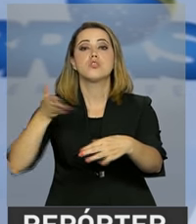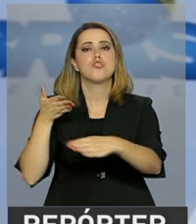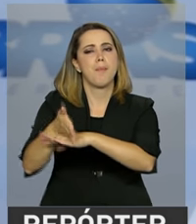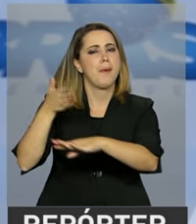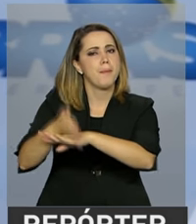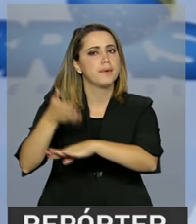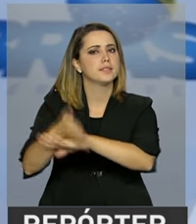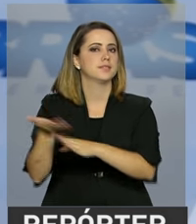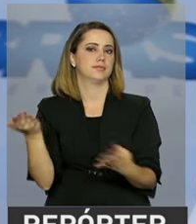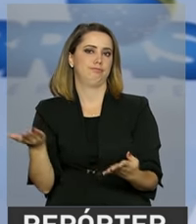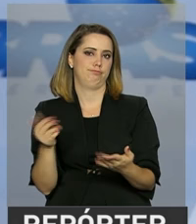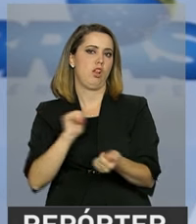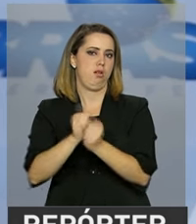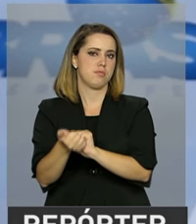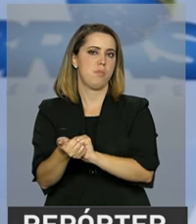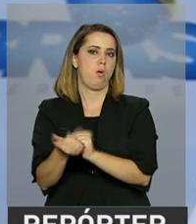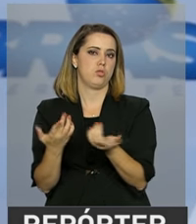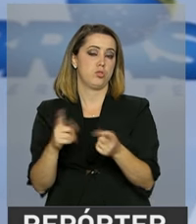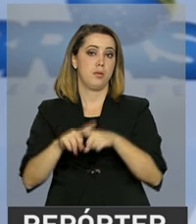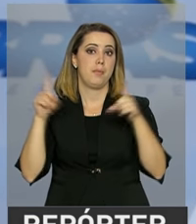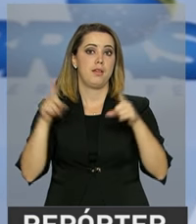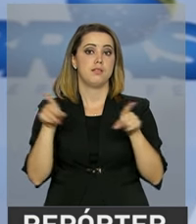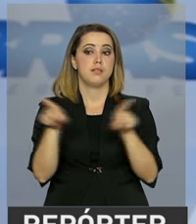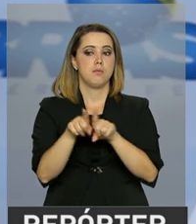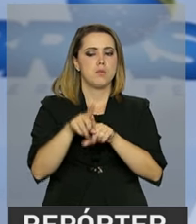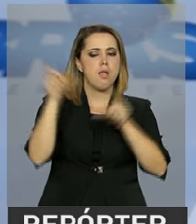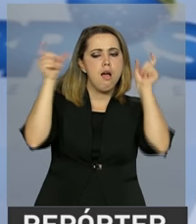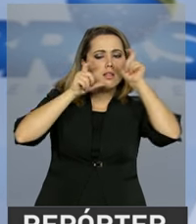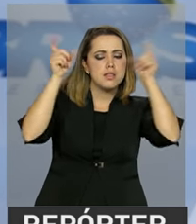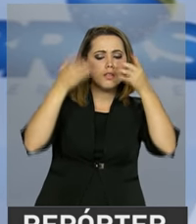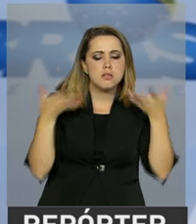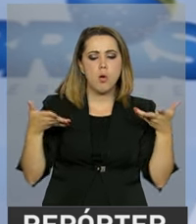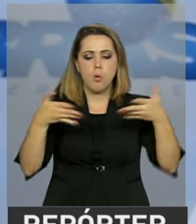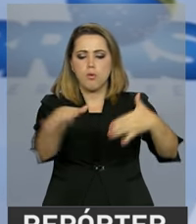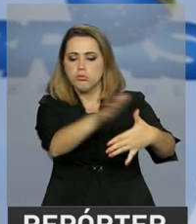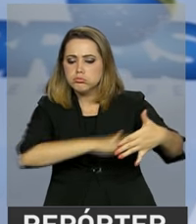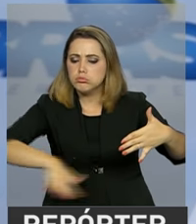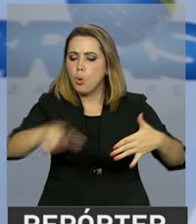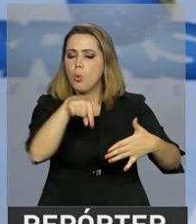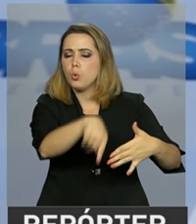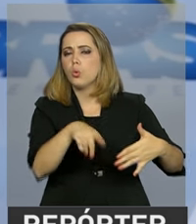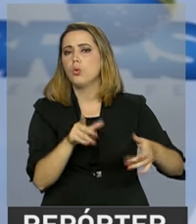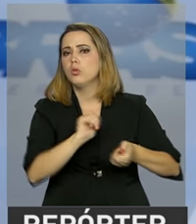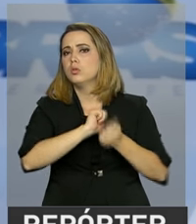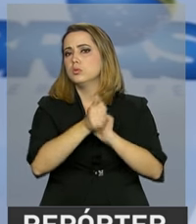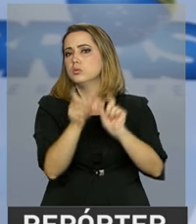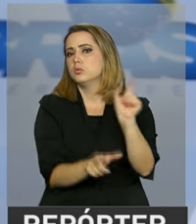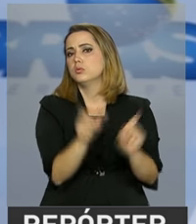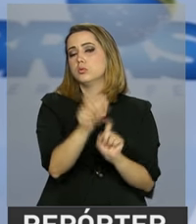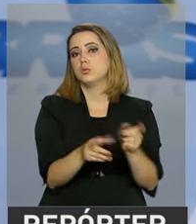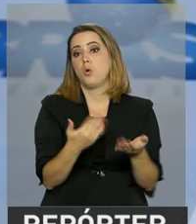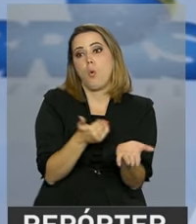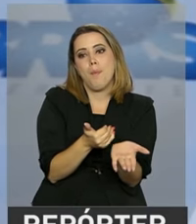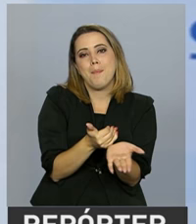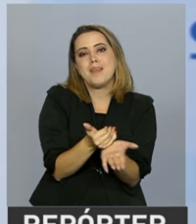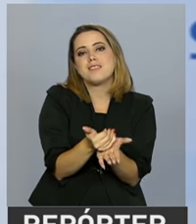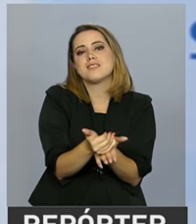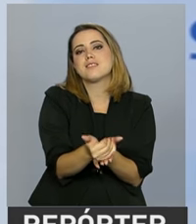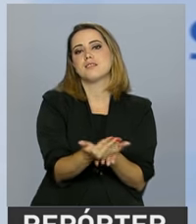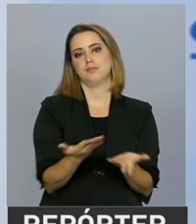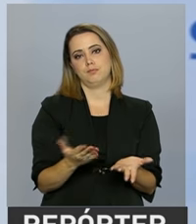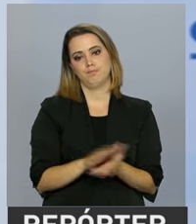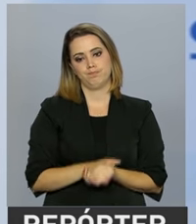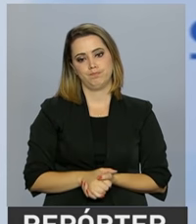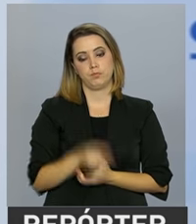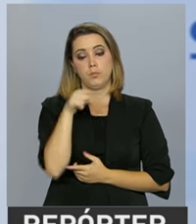de alto rendimento. É importante também essa atenção a todos aqueles atletas, sobretudo que estão em formação. O Centro